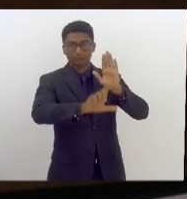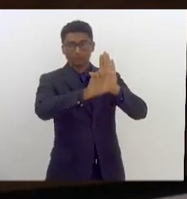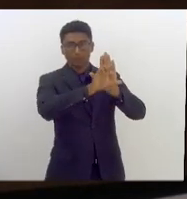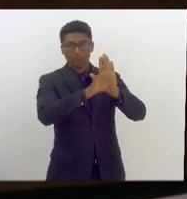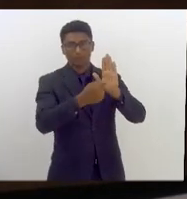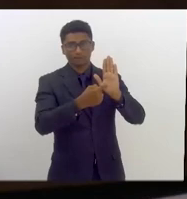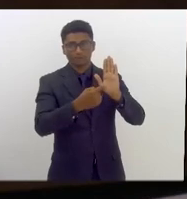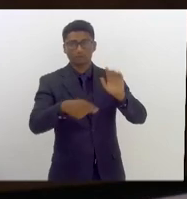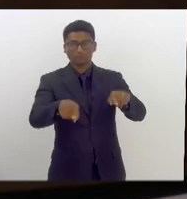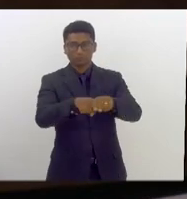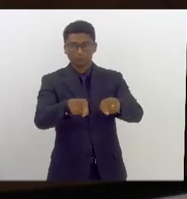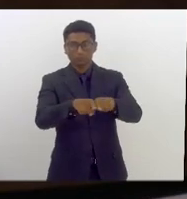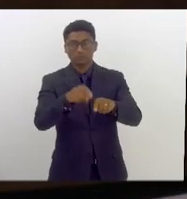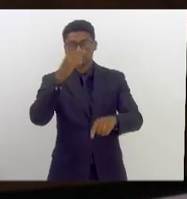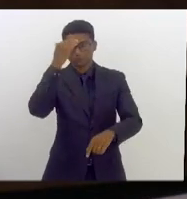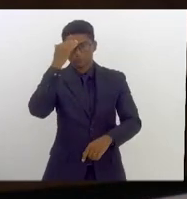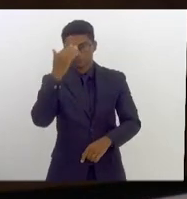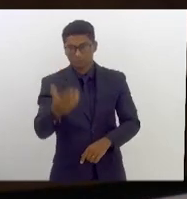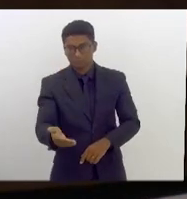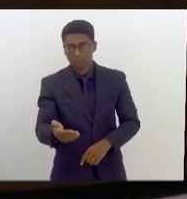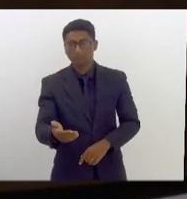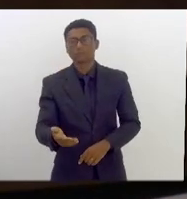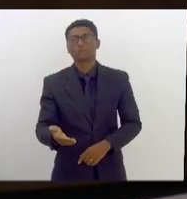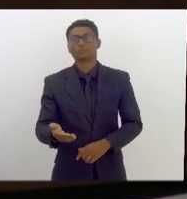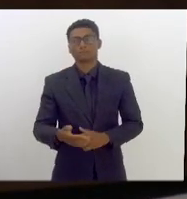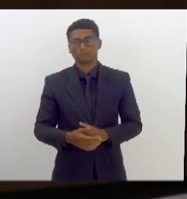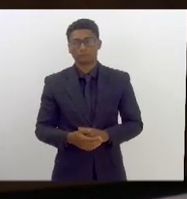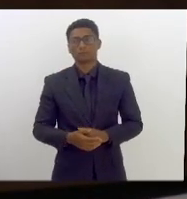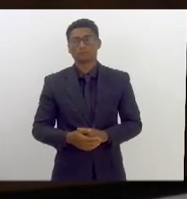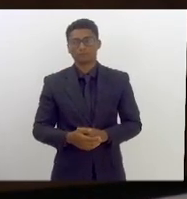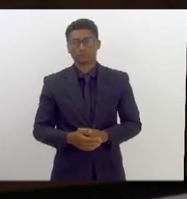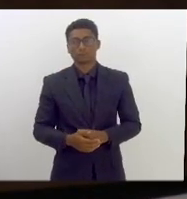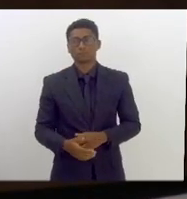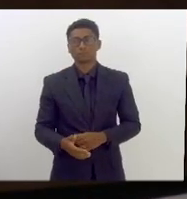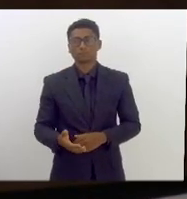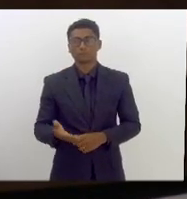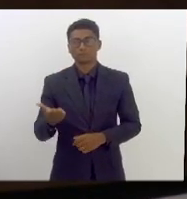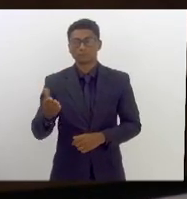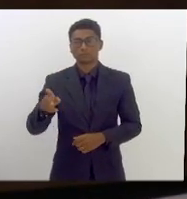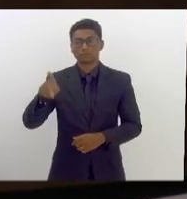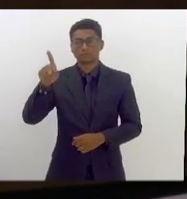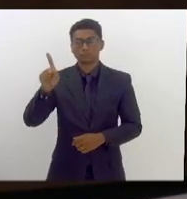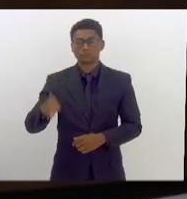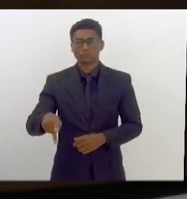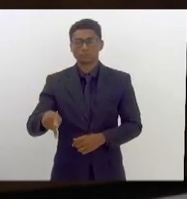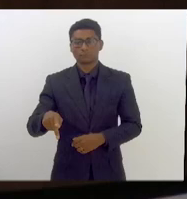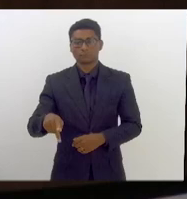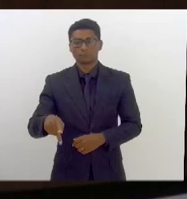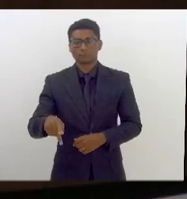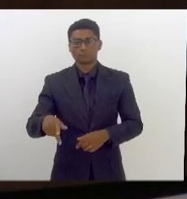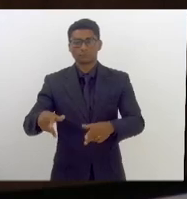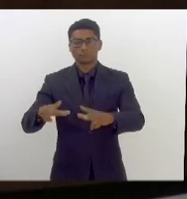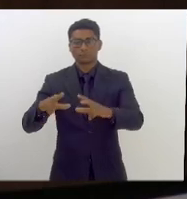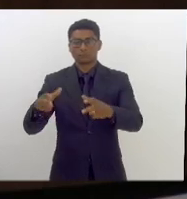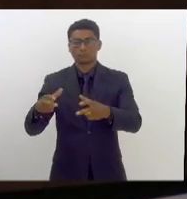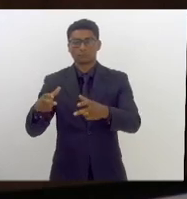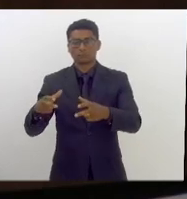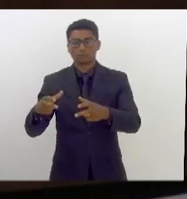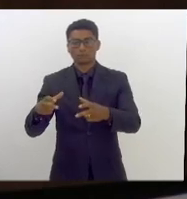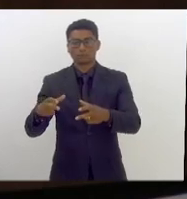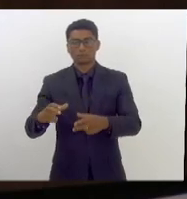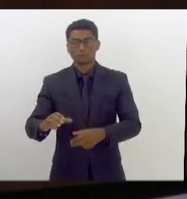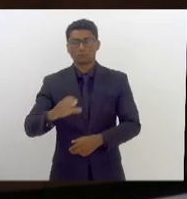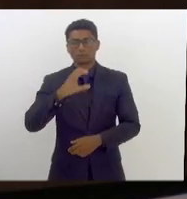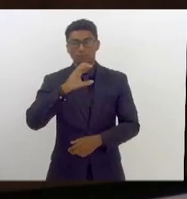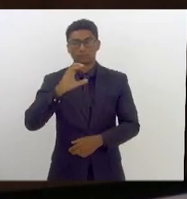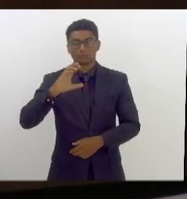agradecer também a compreensão do nosso prezado presidente da Comissão de